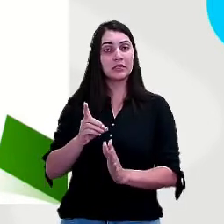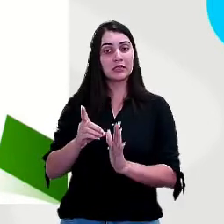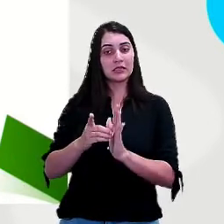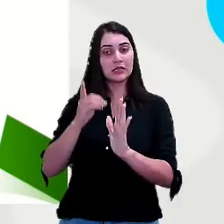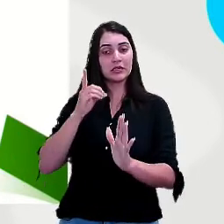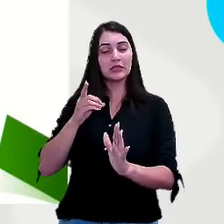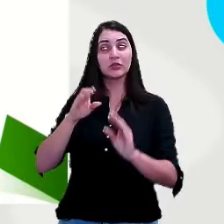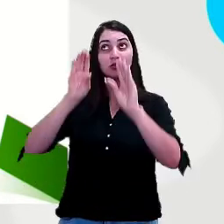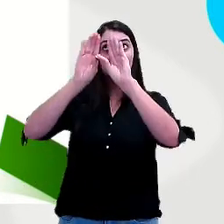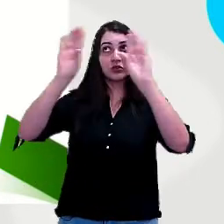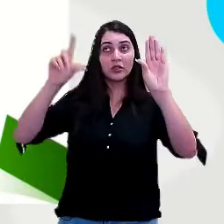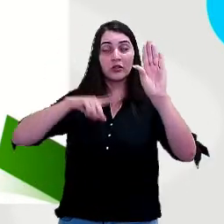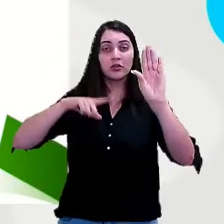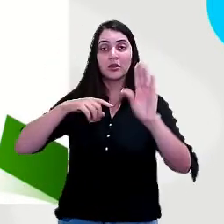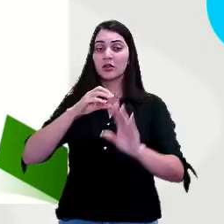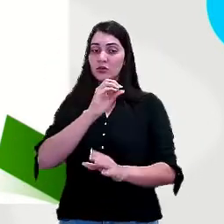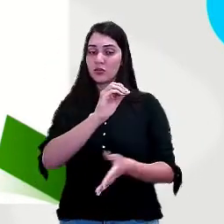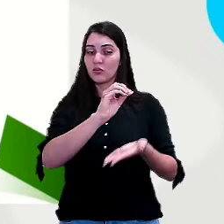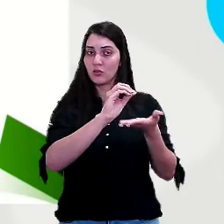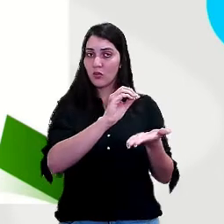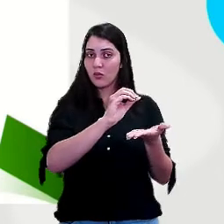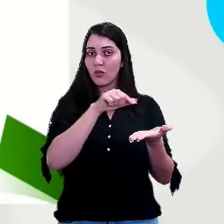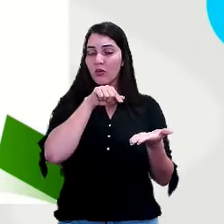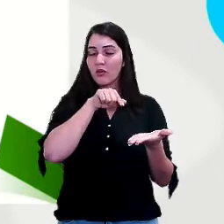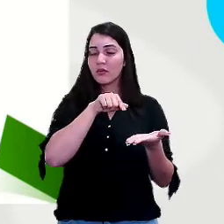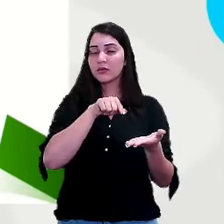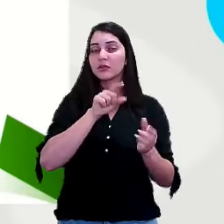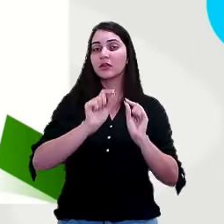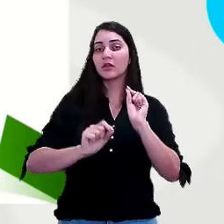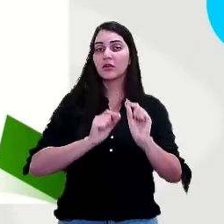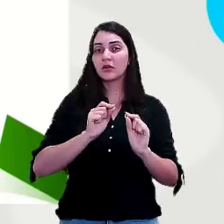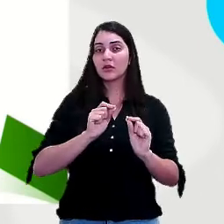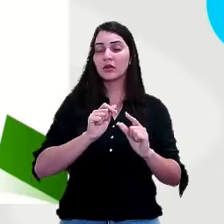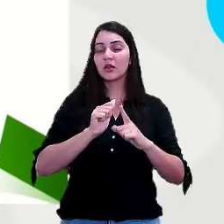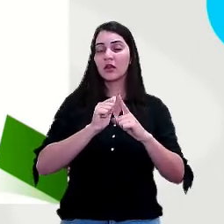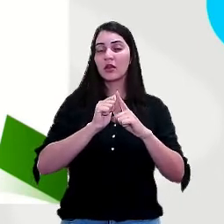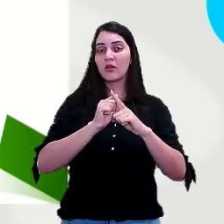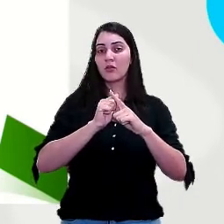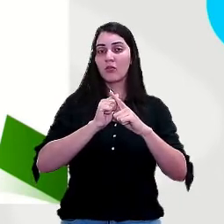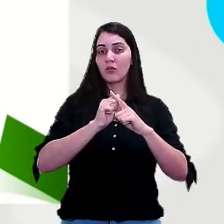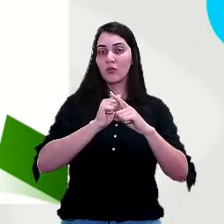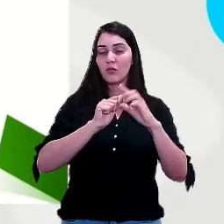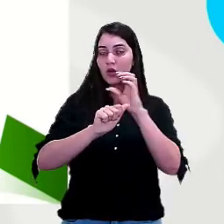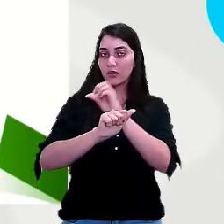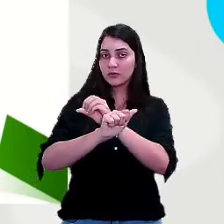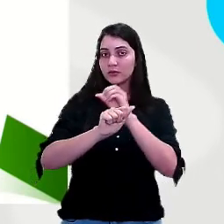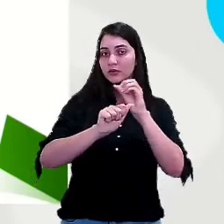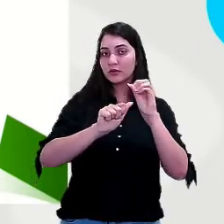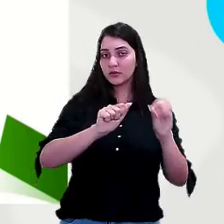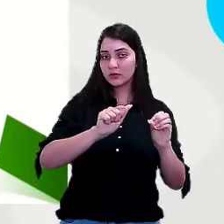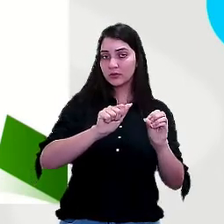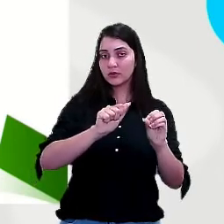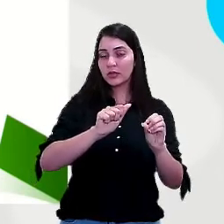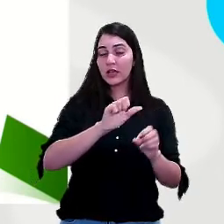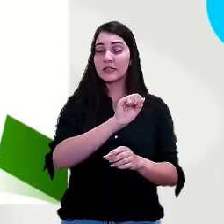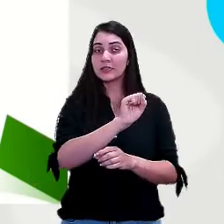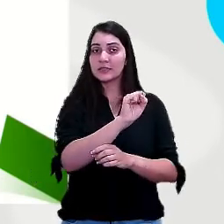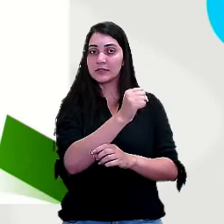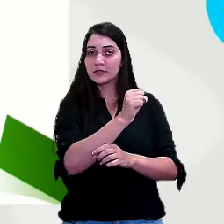tem o O, então eu sei que é um artigo definido, singular e